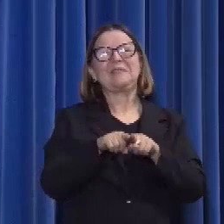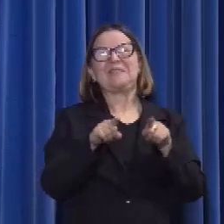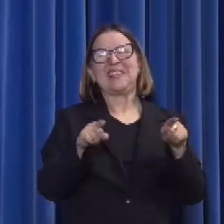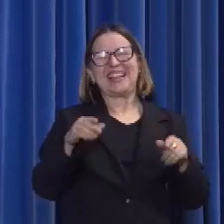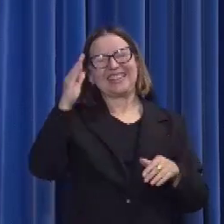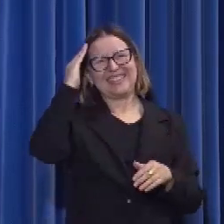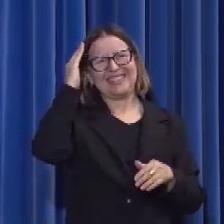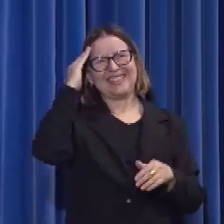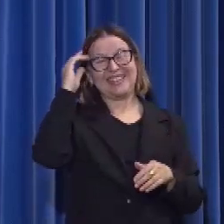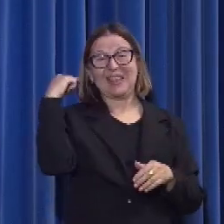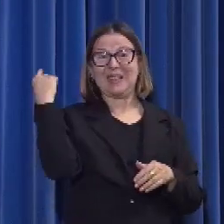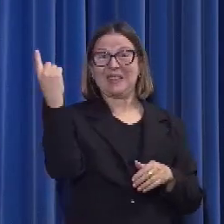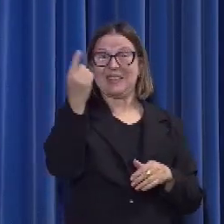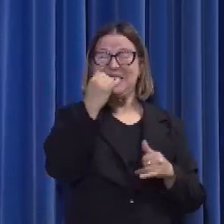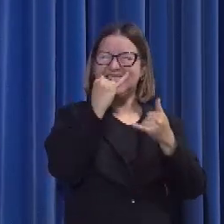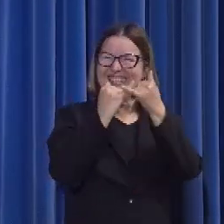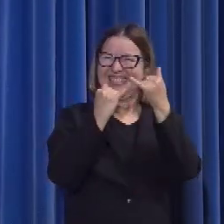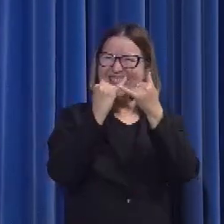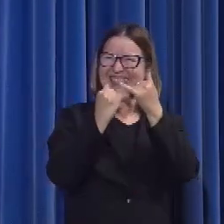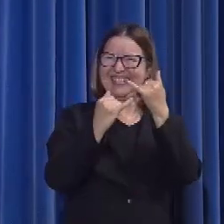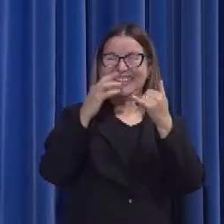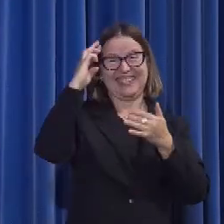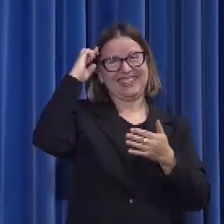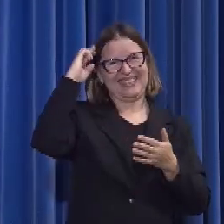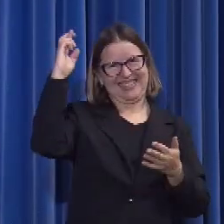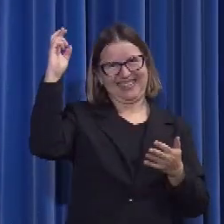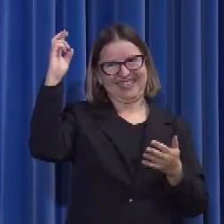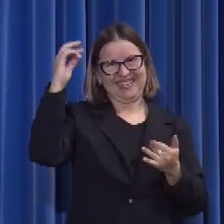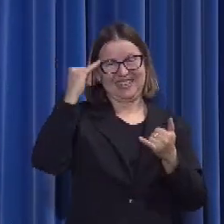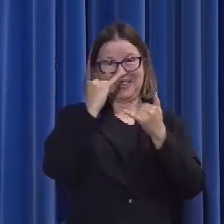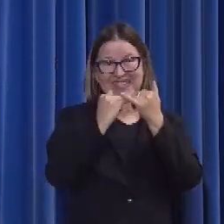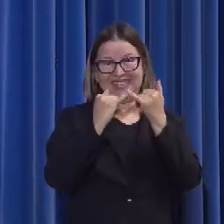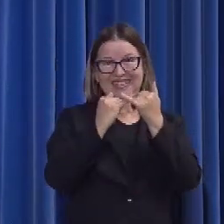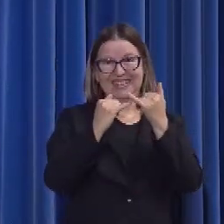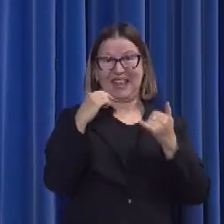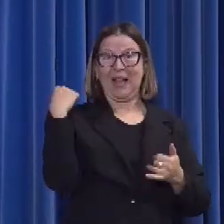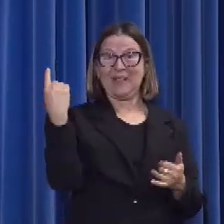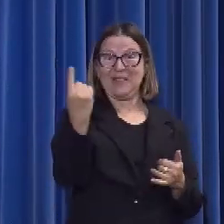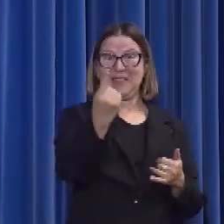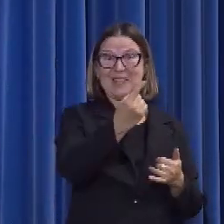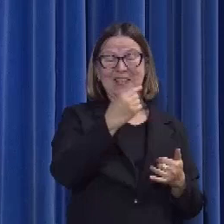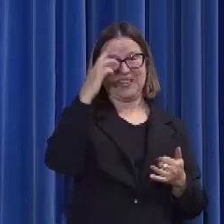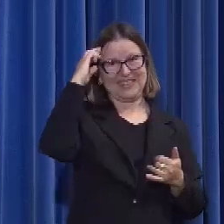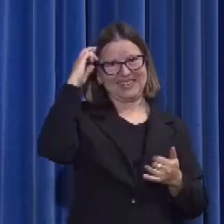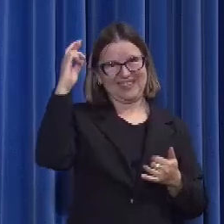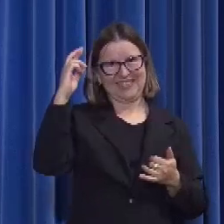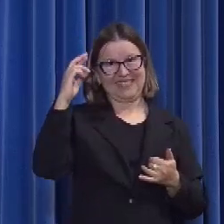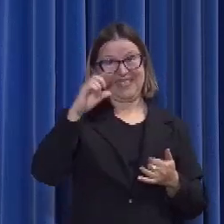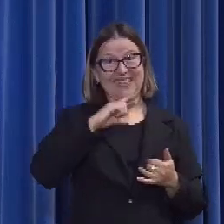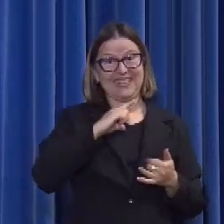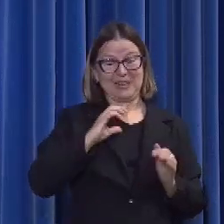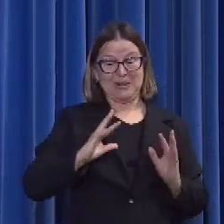seremos semelhantes a Ele. Semelhantes ao nosso Senhor, vamos ter um corpo